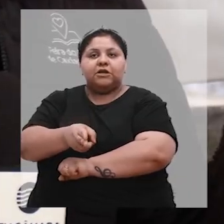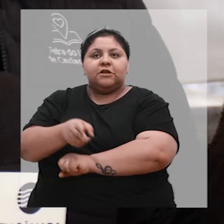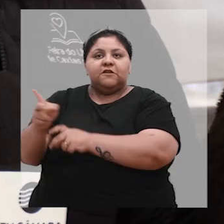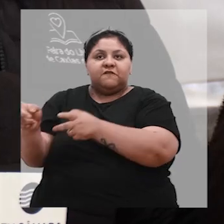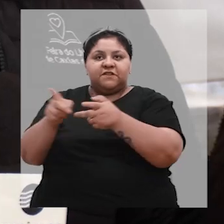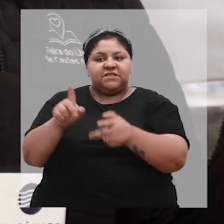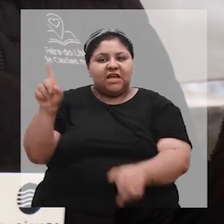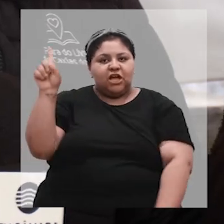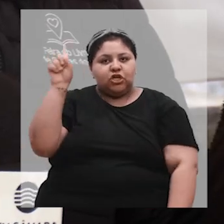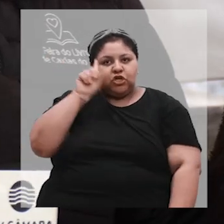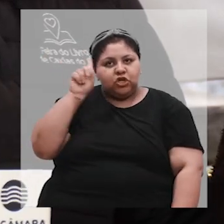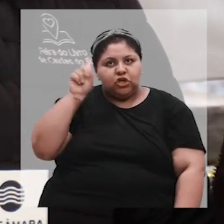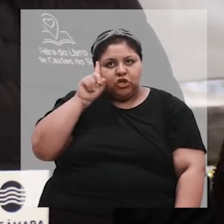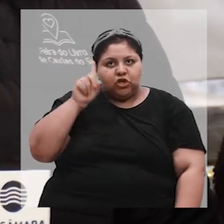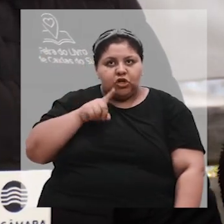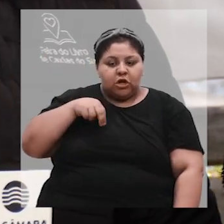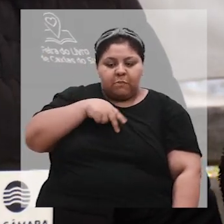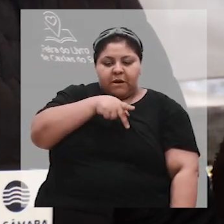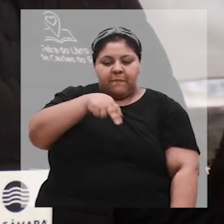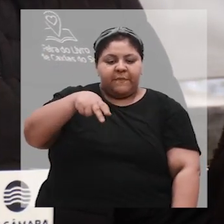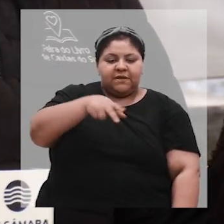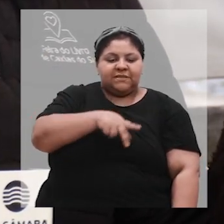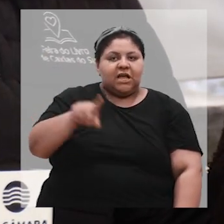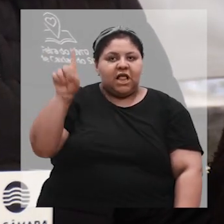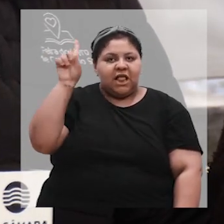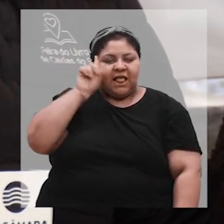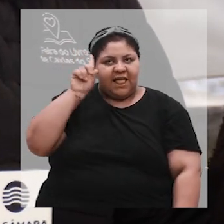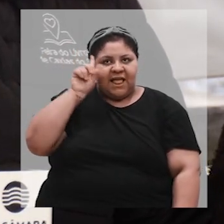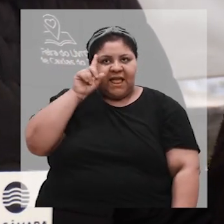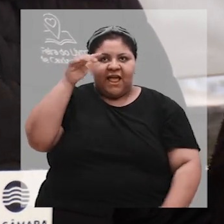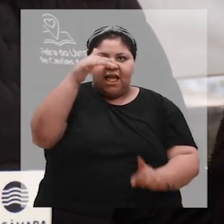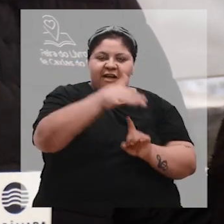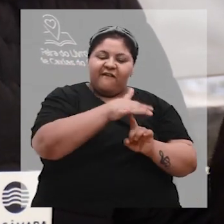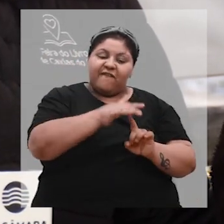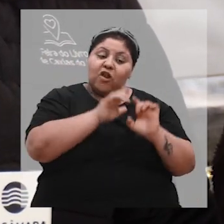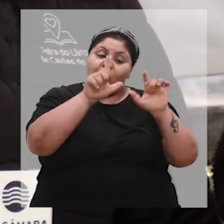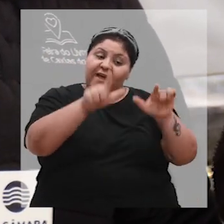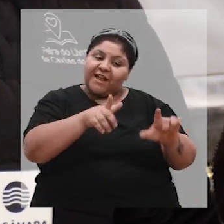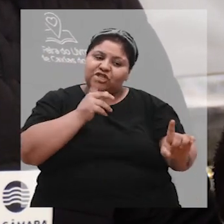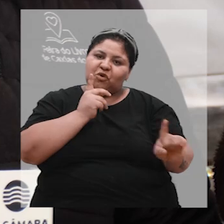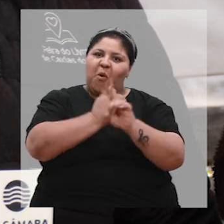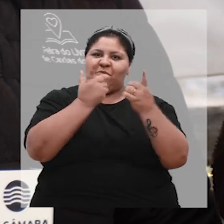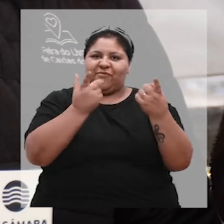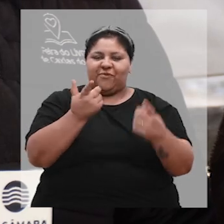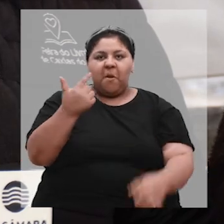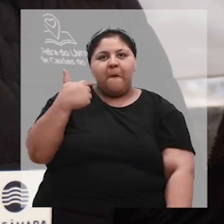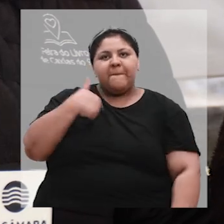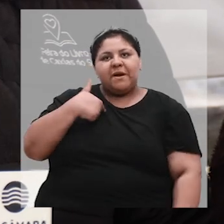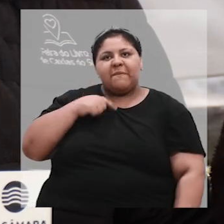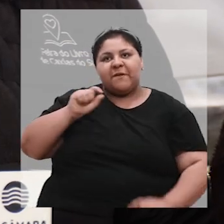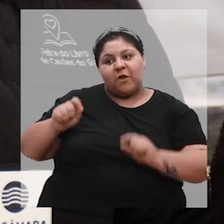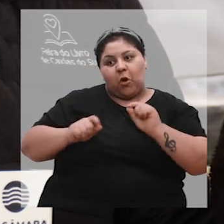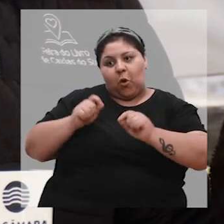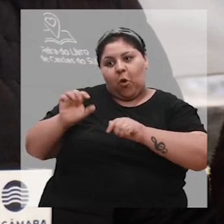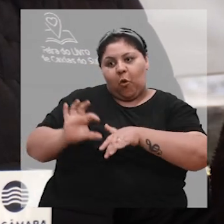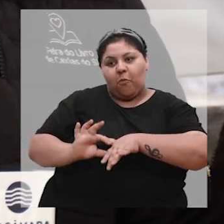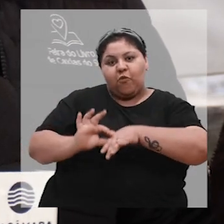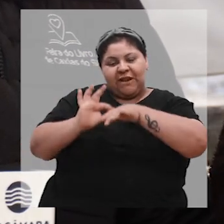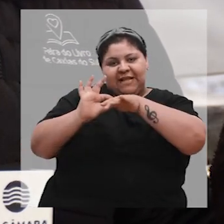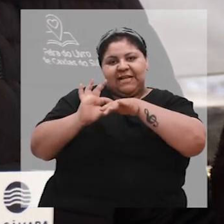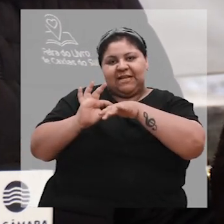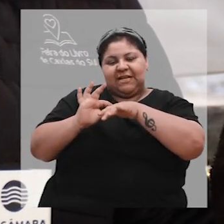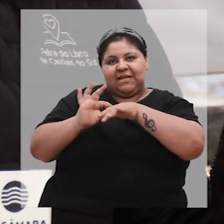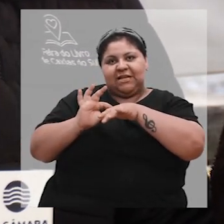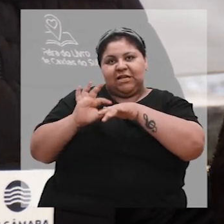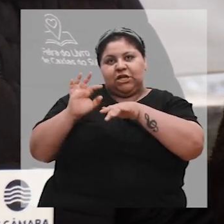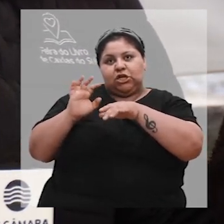vir todos os dias, para passear por aqui todos os dias. A feira é um lugar de encontros. E para mim, como patrona de um